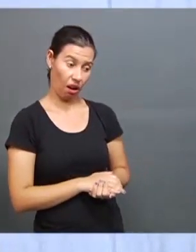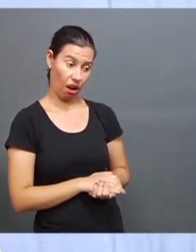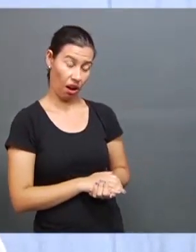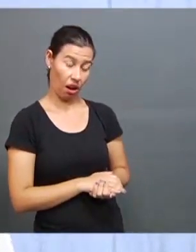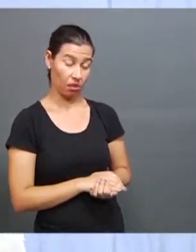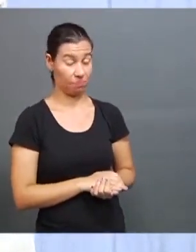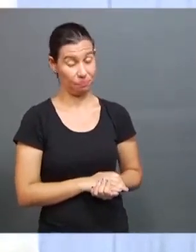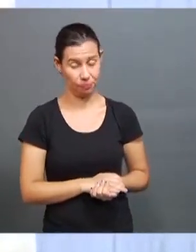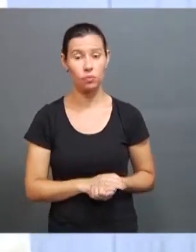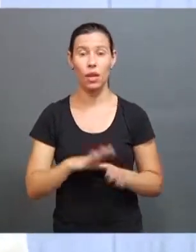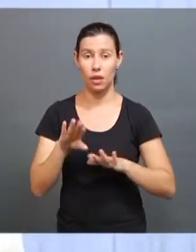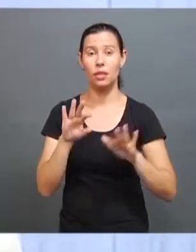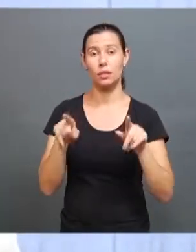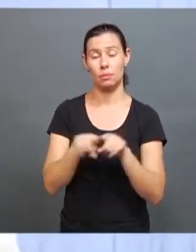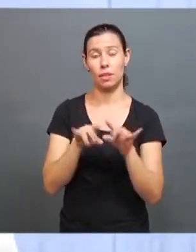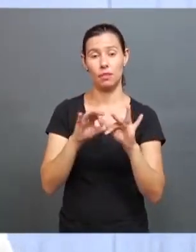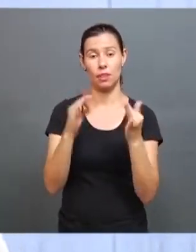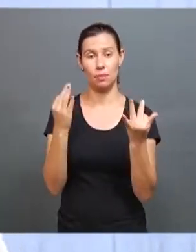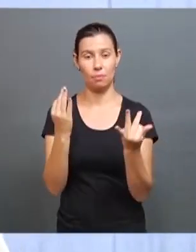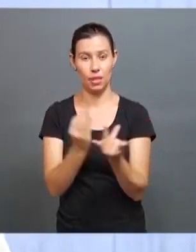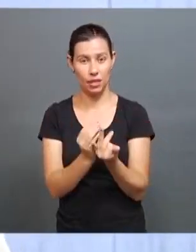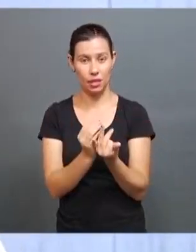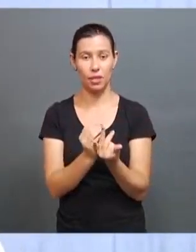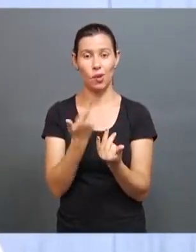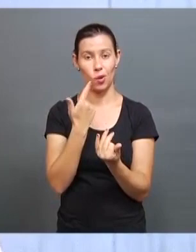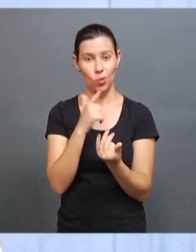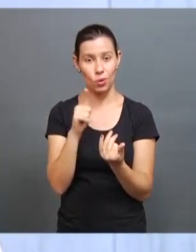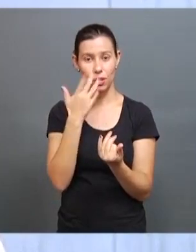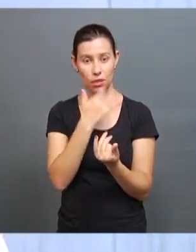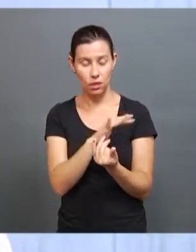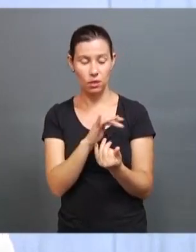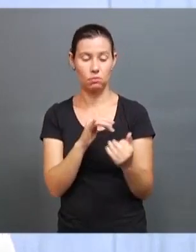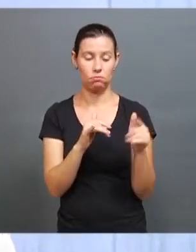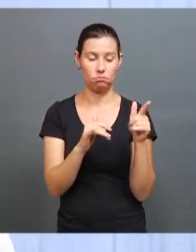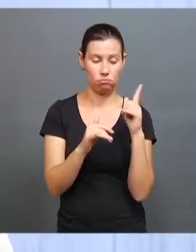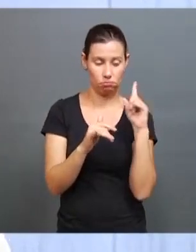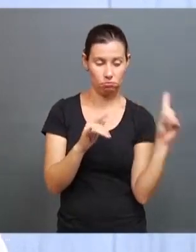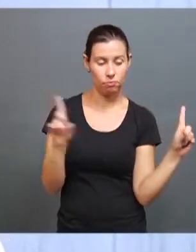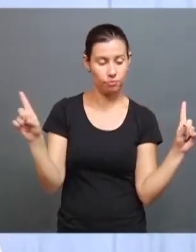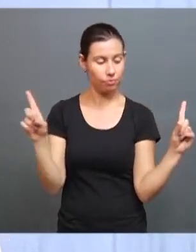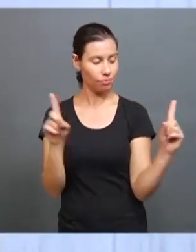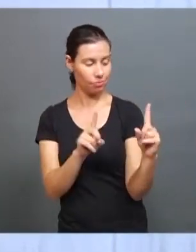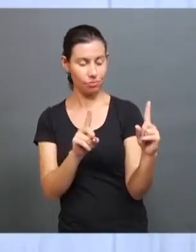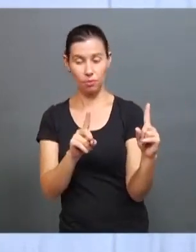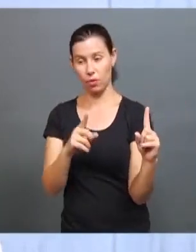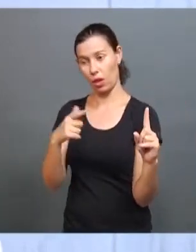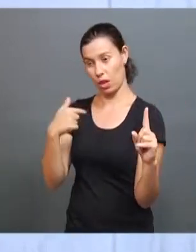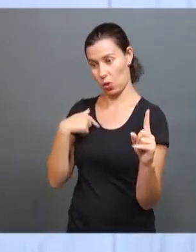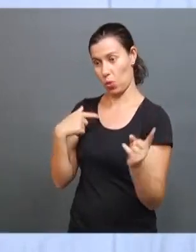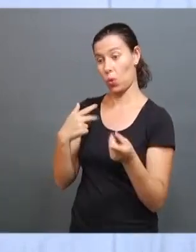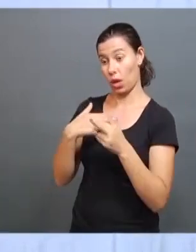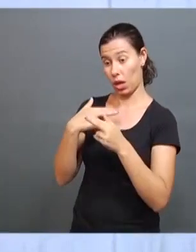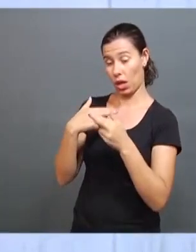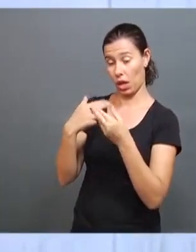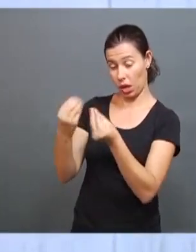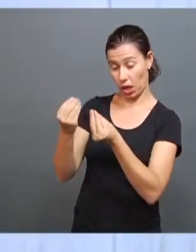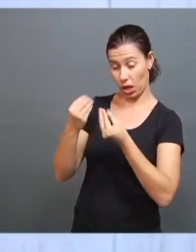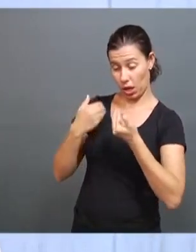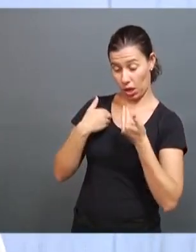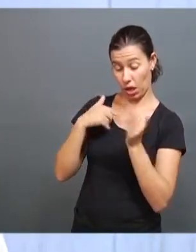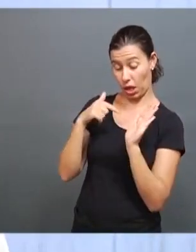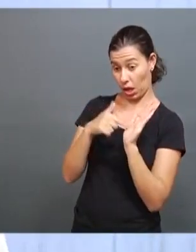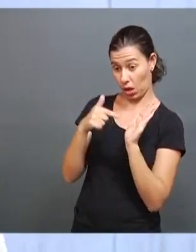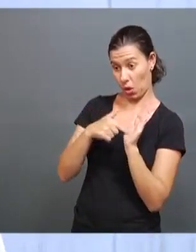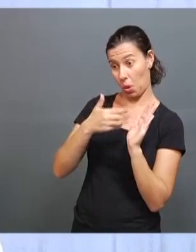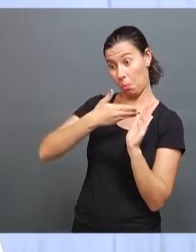melhor que o seu, né? Então a gente ainda tem que ter esses cuidados, né? E acompanhar, para que também não seja uma criança que não queira compartilhar o brinquedo, que